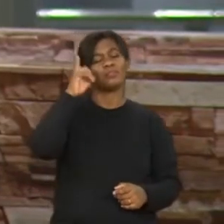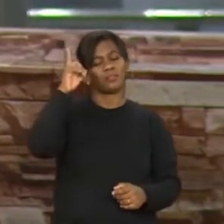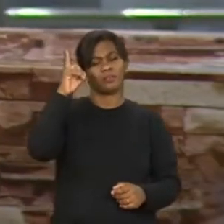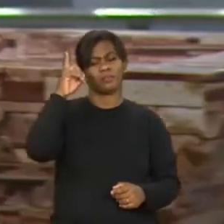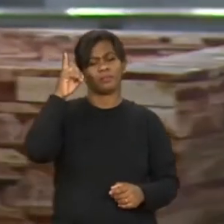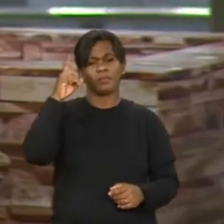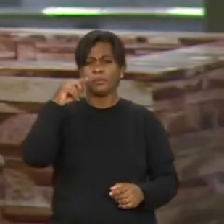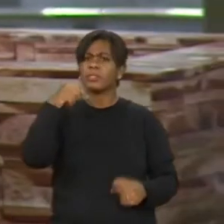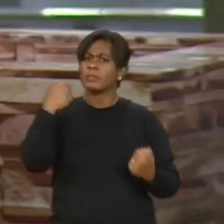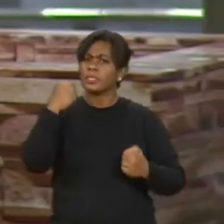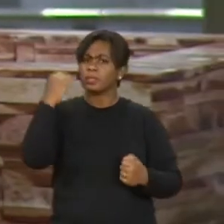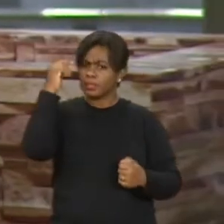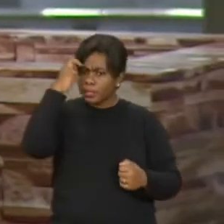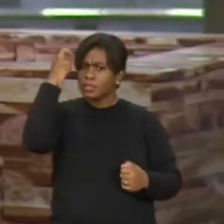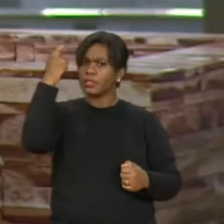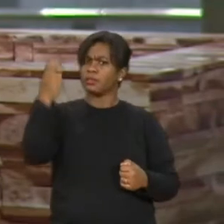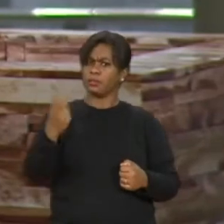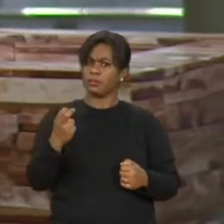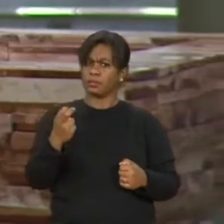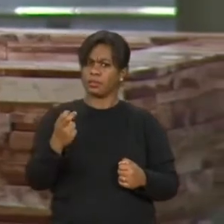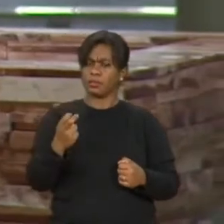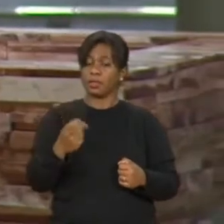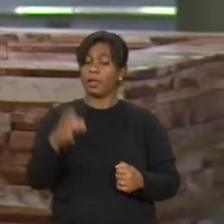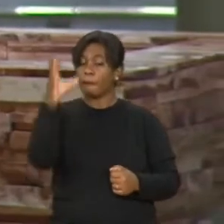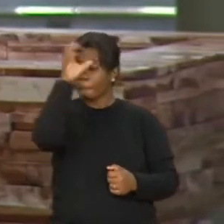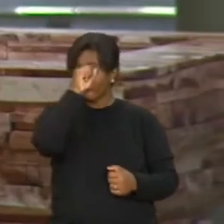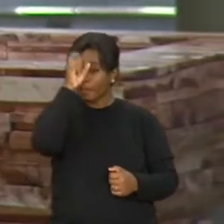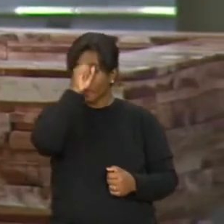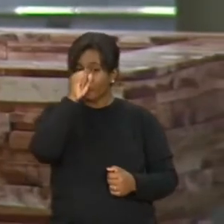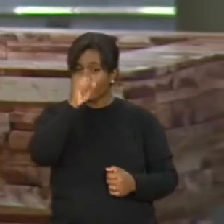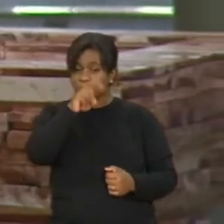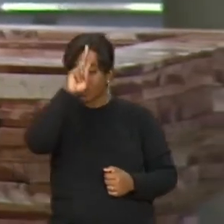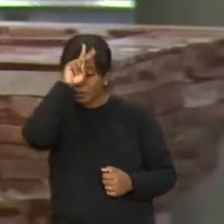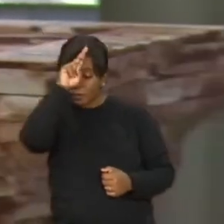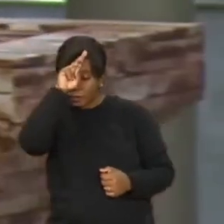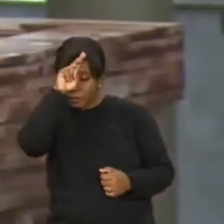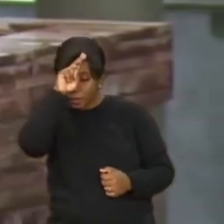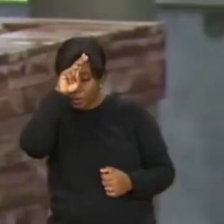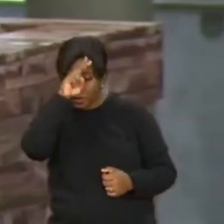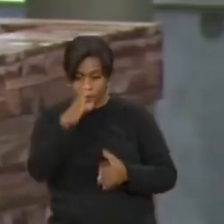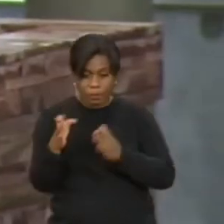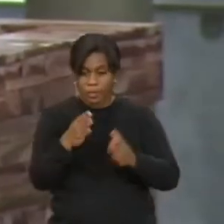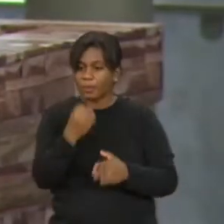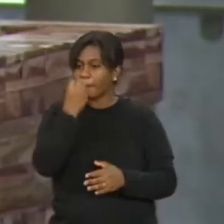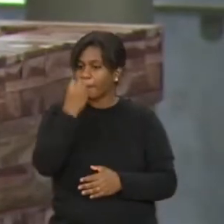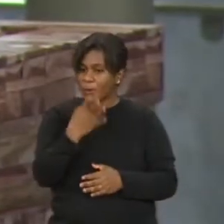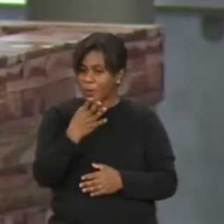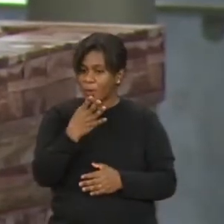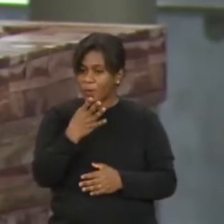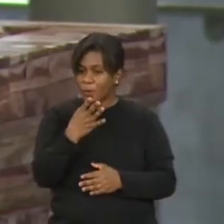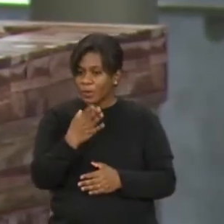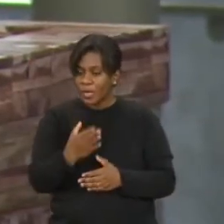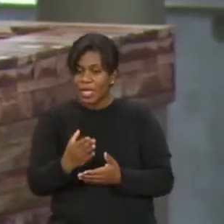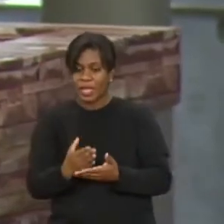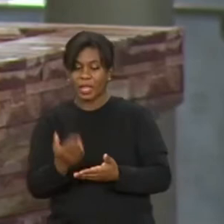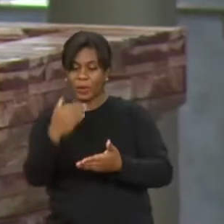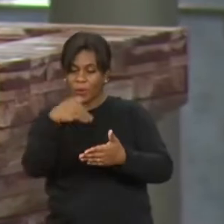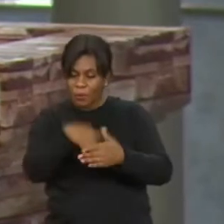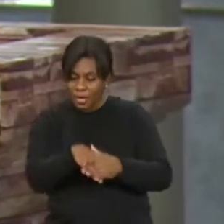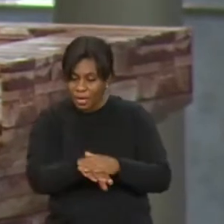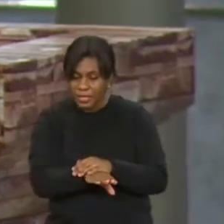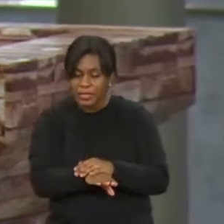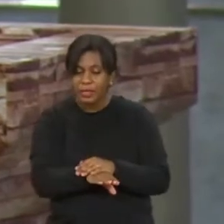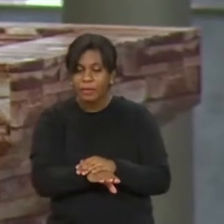Seja sábio. Aprenda com a formiga que no momento bom, ela junta para o momento